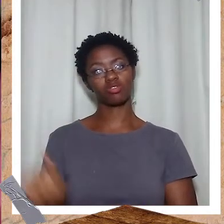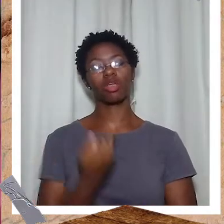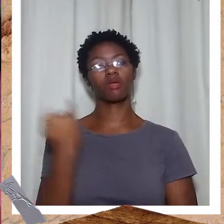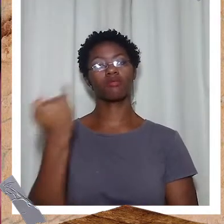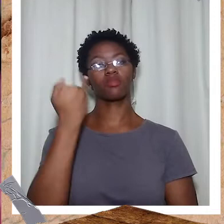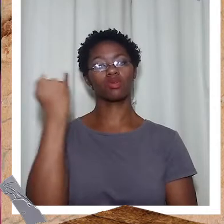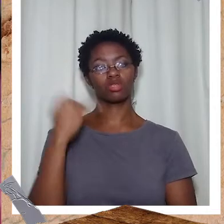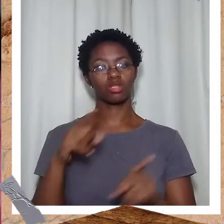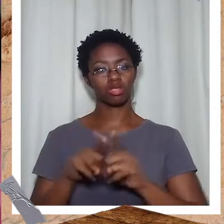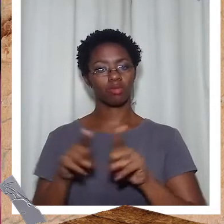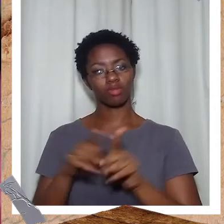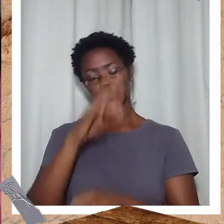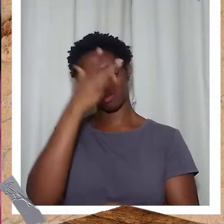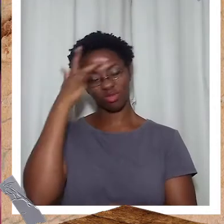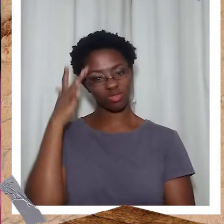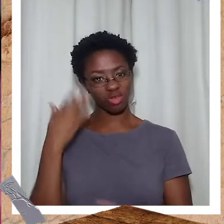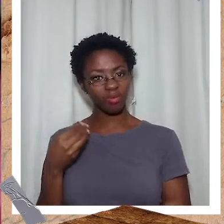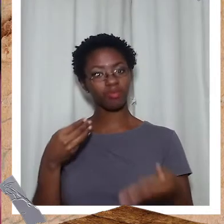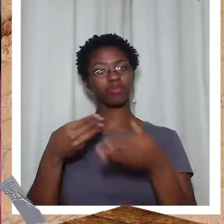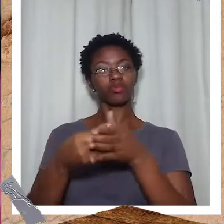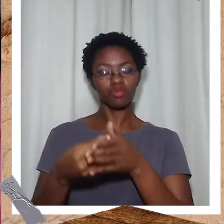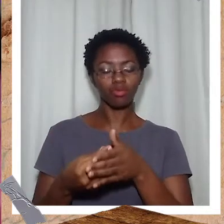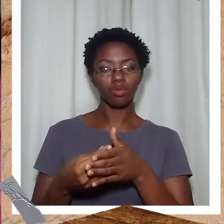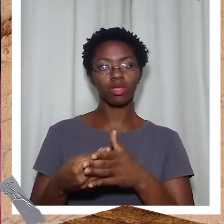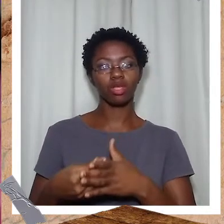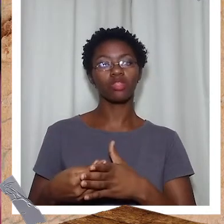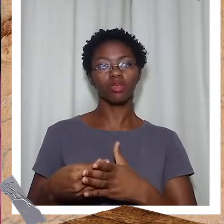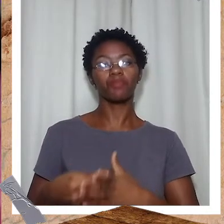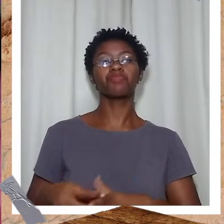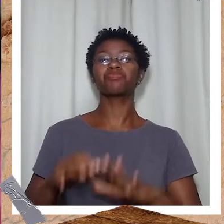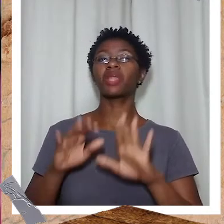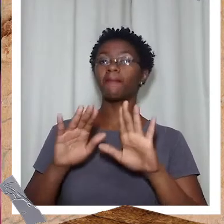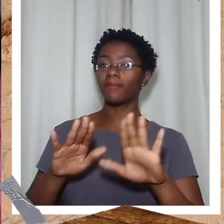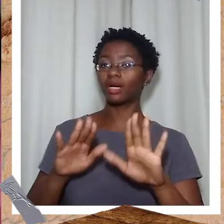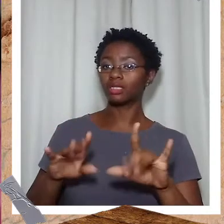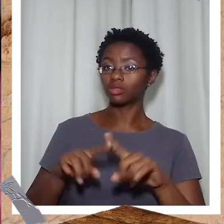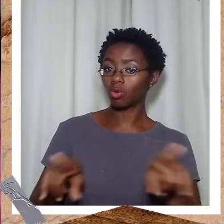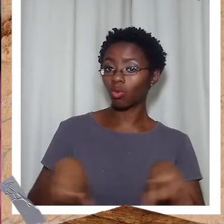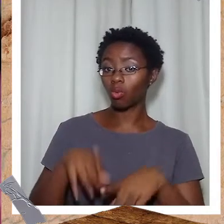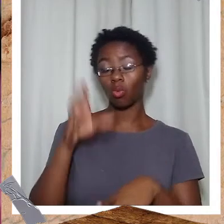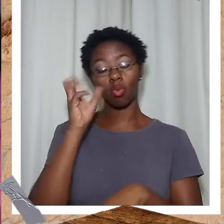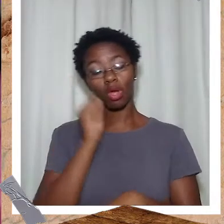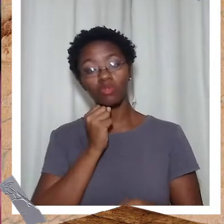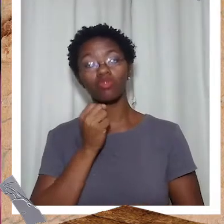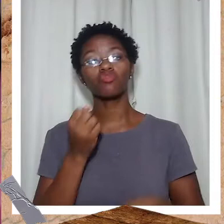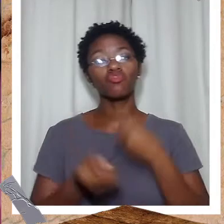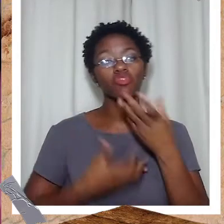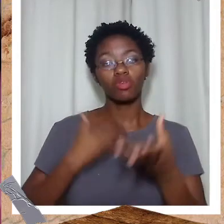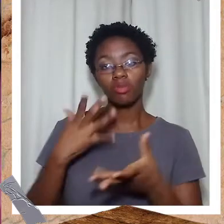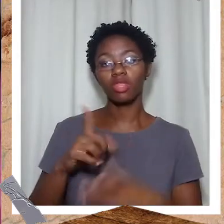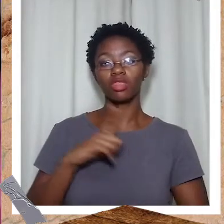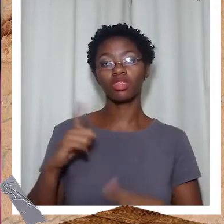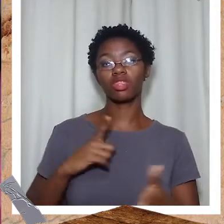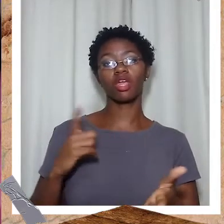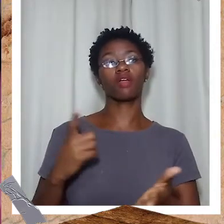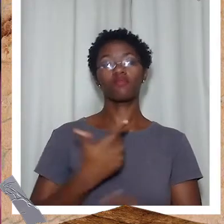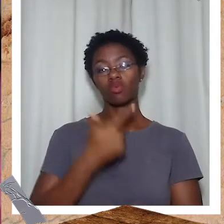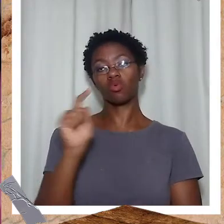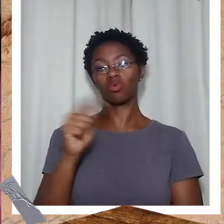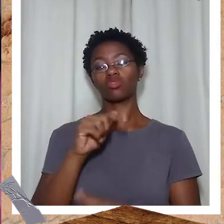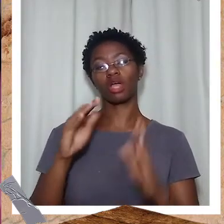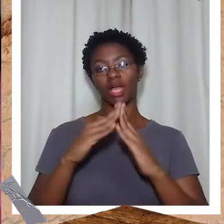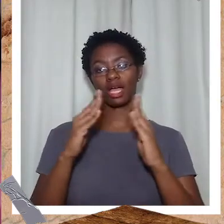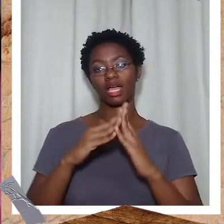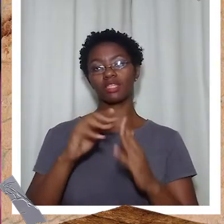se aproximando do universo da Carolina, a gente tem muita ideia do Quarto Despejo, mas em vida a Carolina publicou mais outros 3 livros, o Casa de Alvenaria,